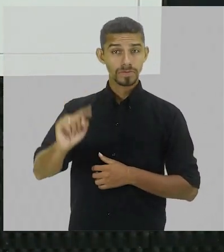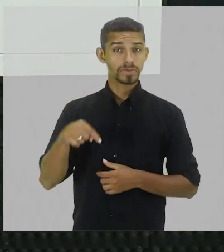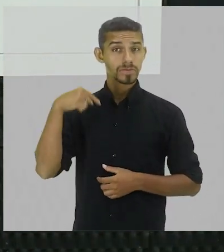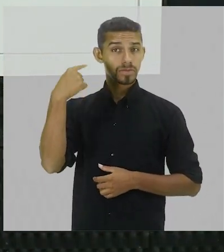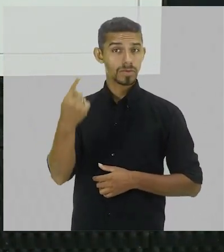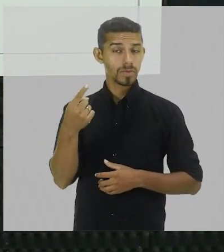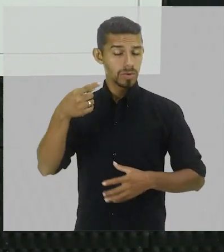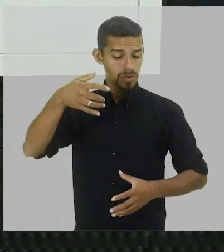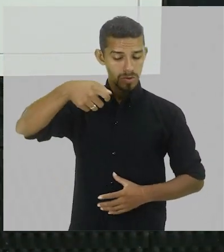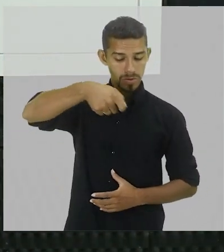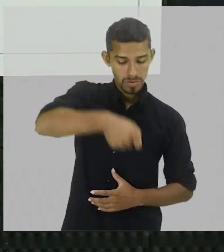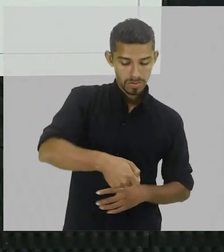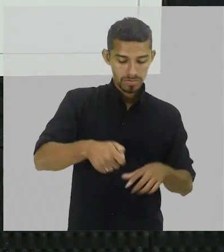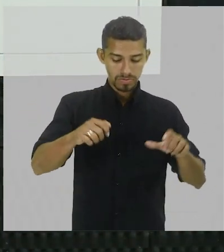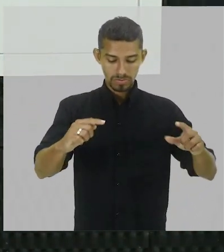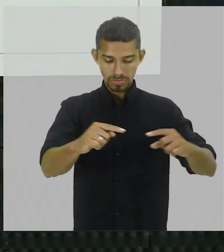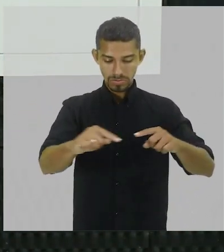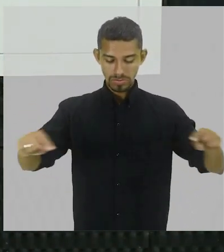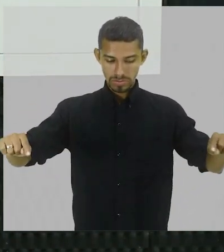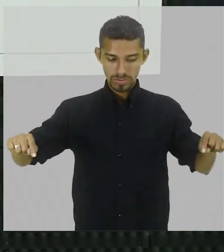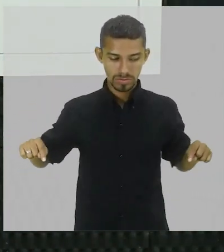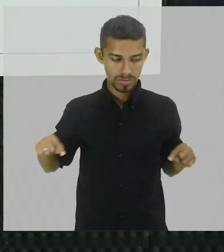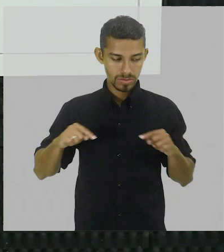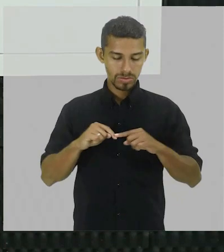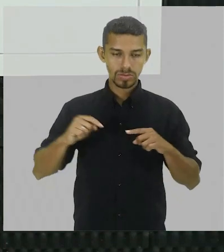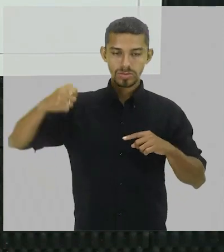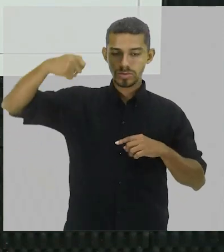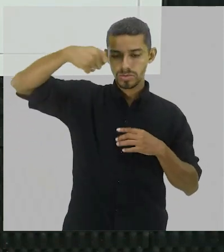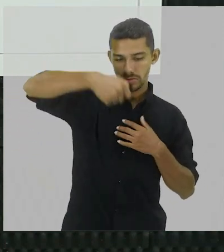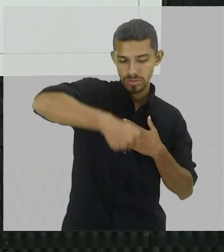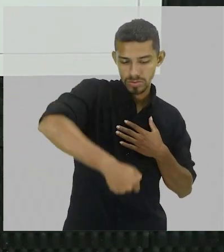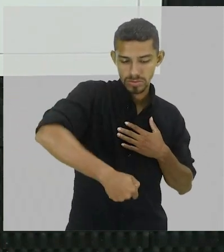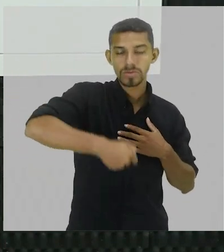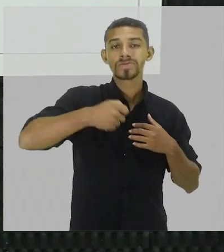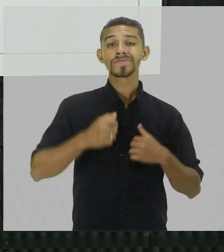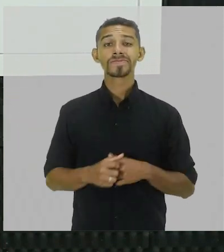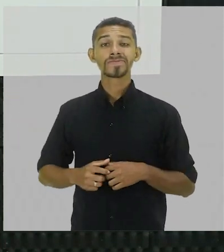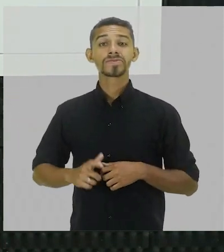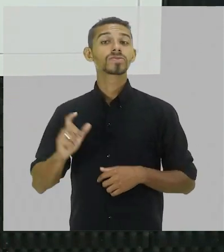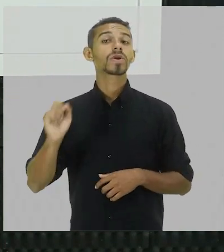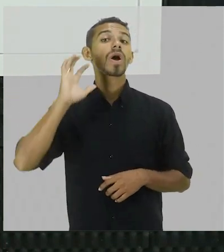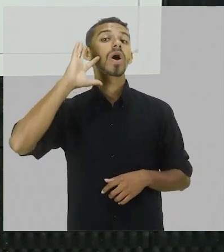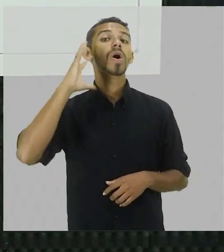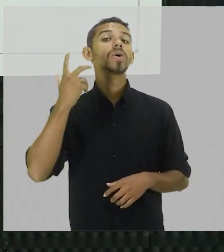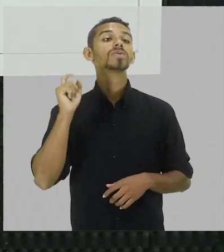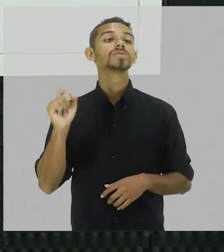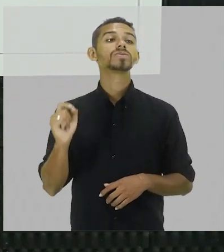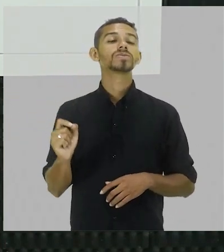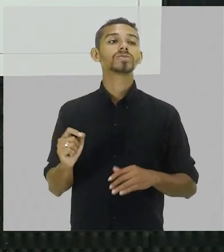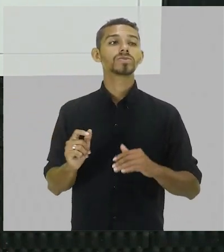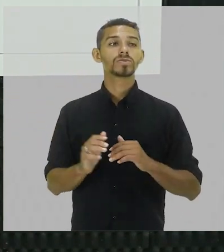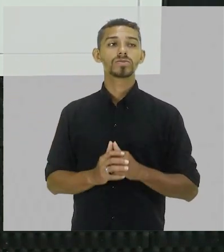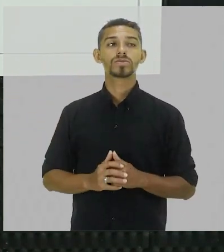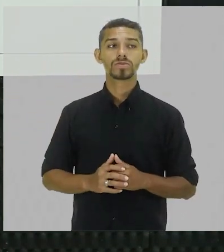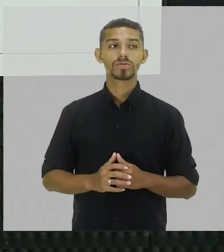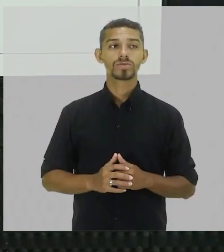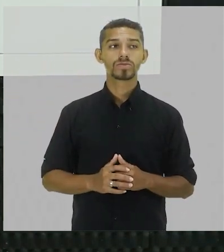ele colocou, após ele ter colocado essa mala, observe que houve o quê? Um